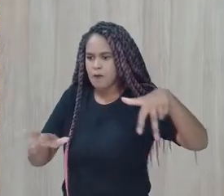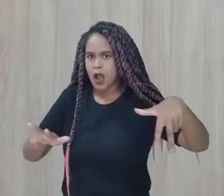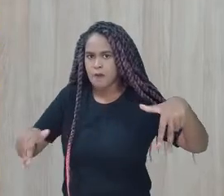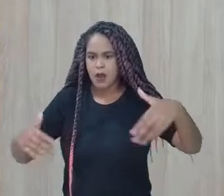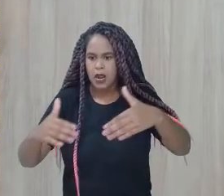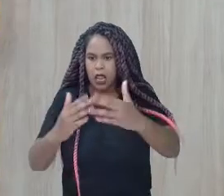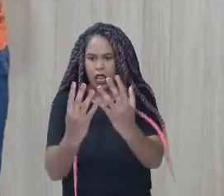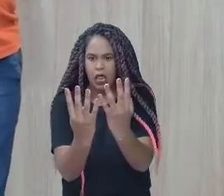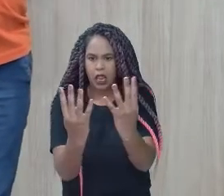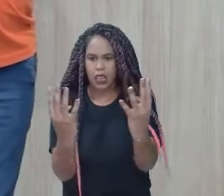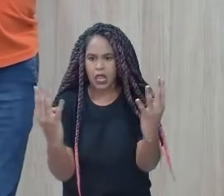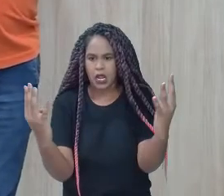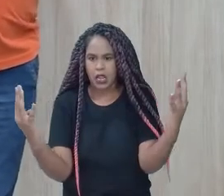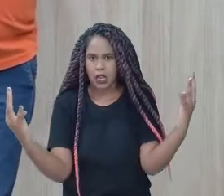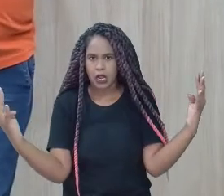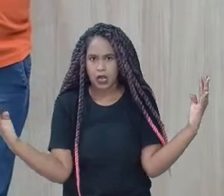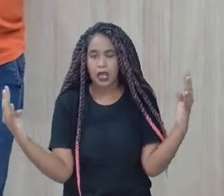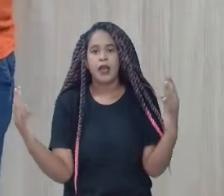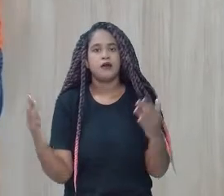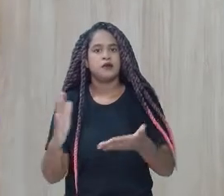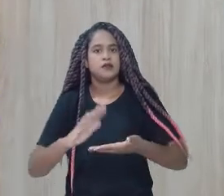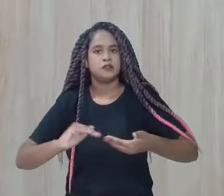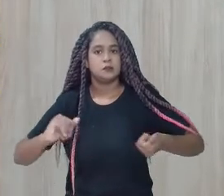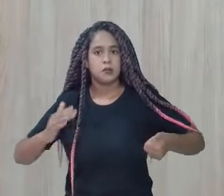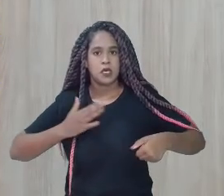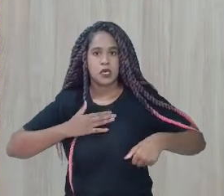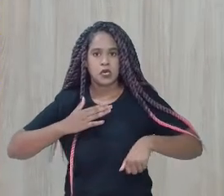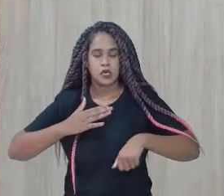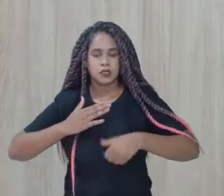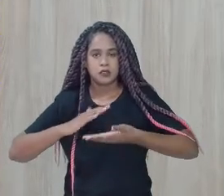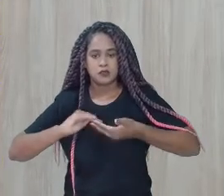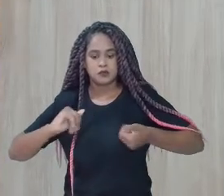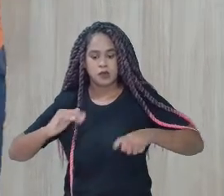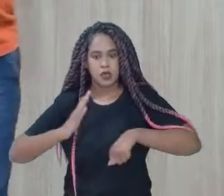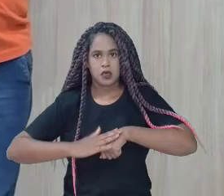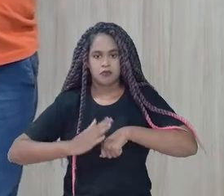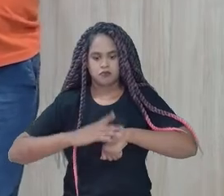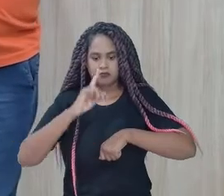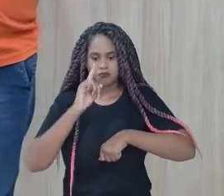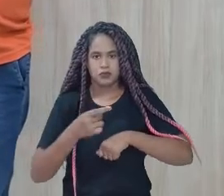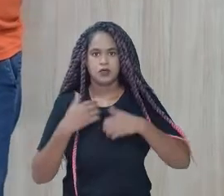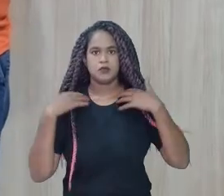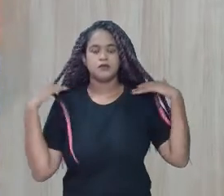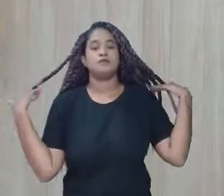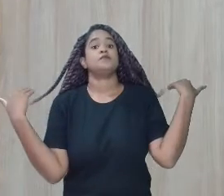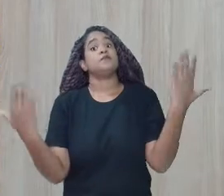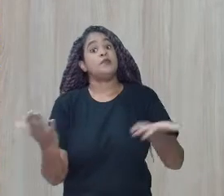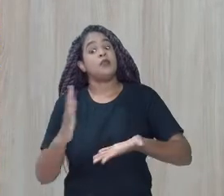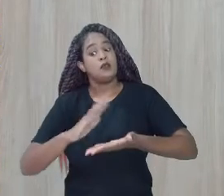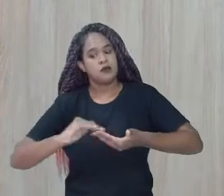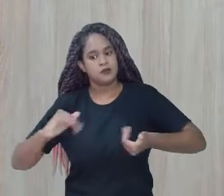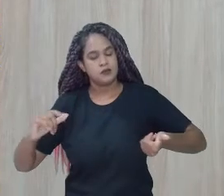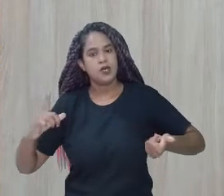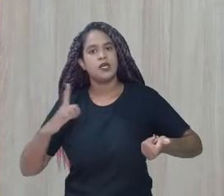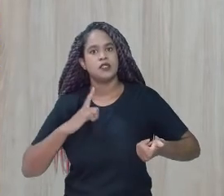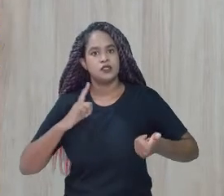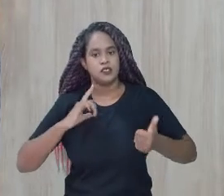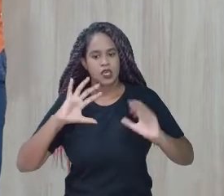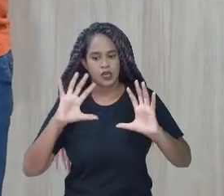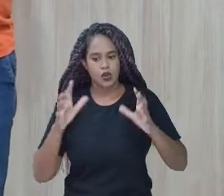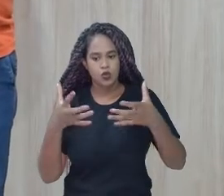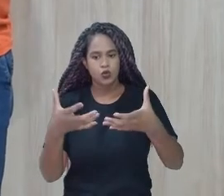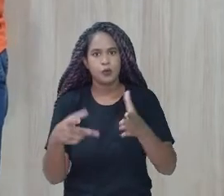não conseguiram. Então, lembrar que a Espanha ela tinha uma esquadra, né,